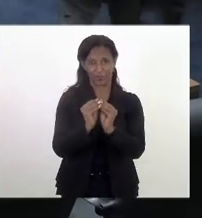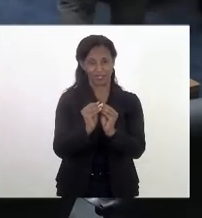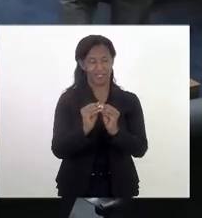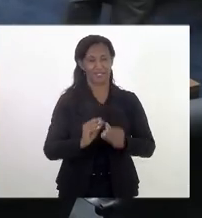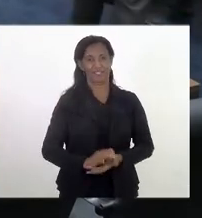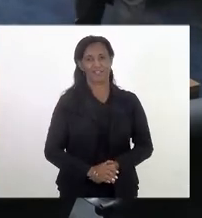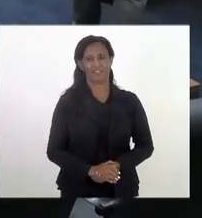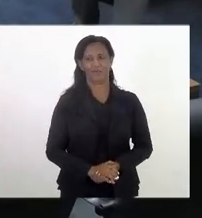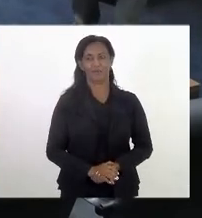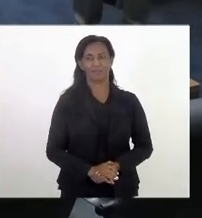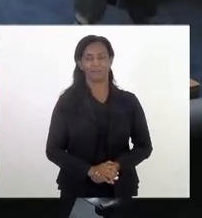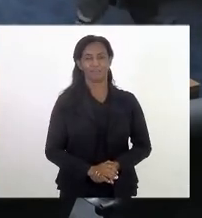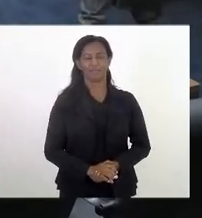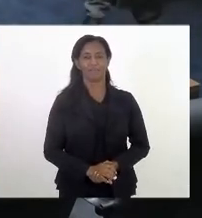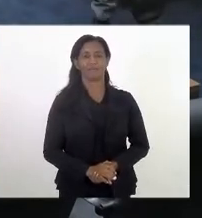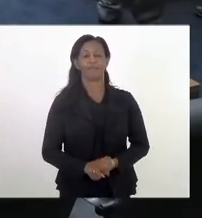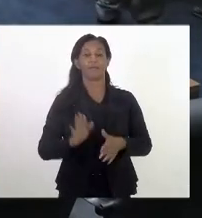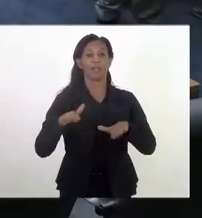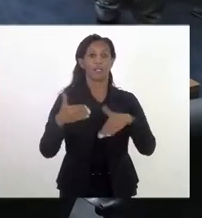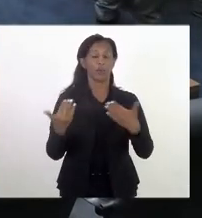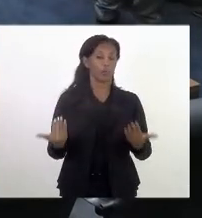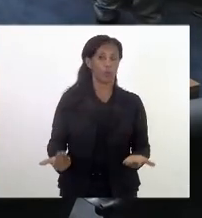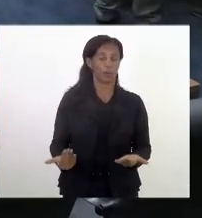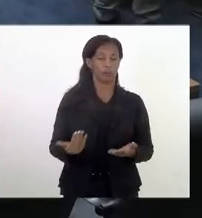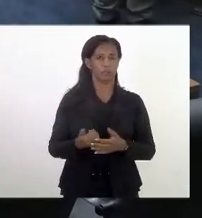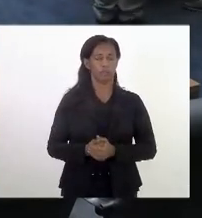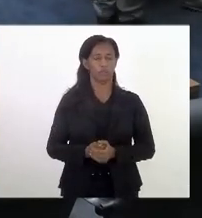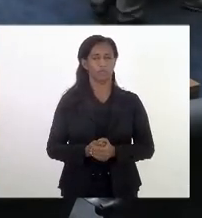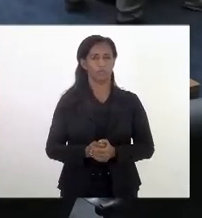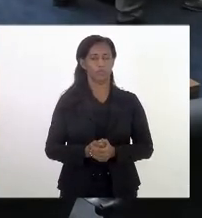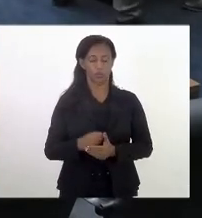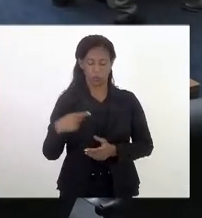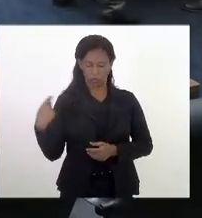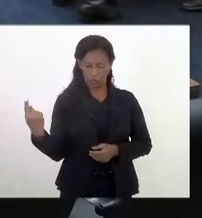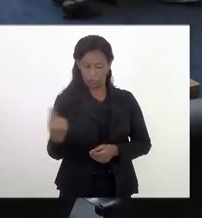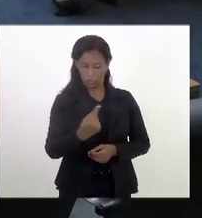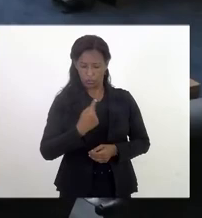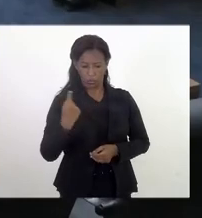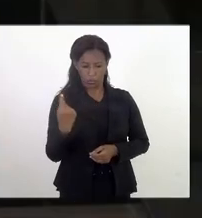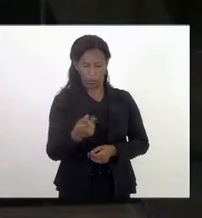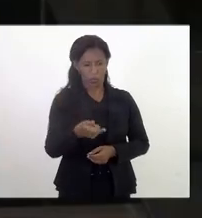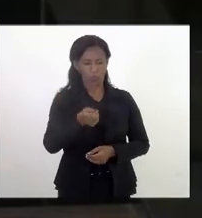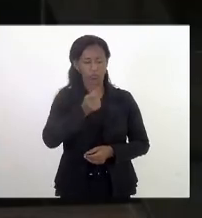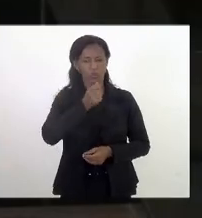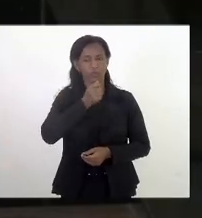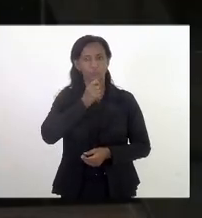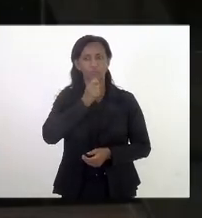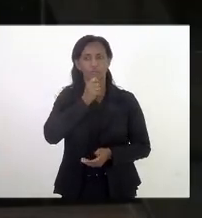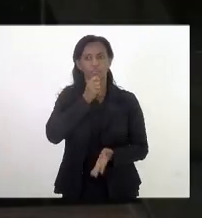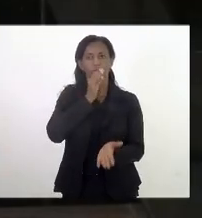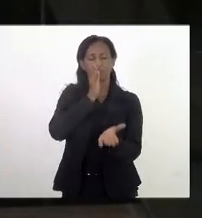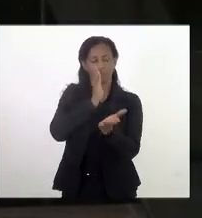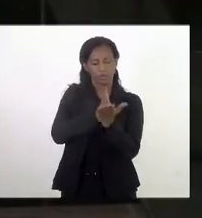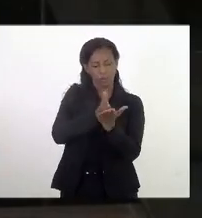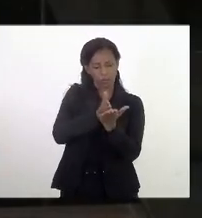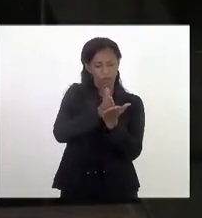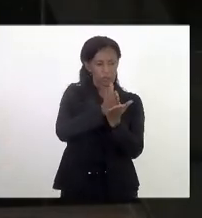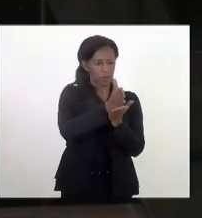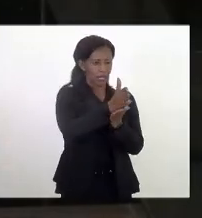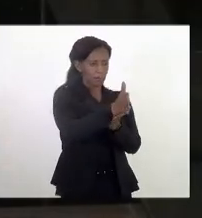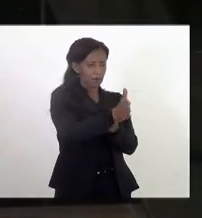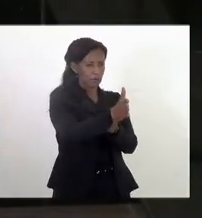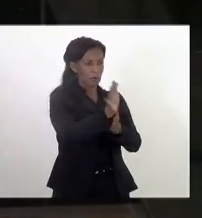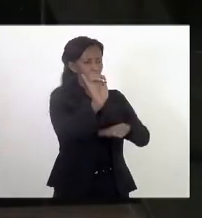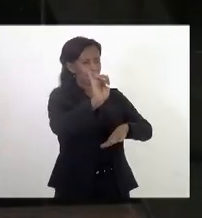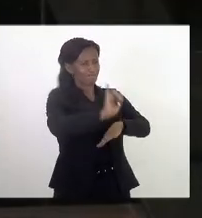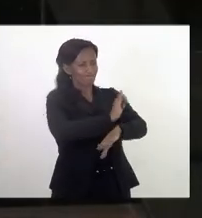concluindo, que enquanto nós não tivermos esse norte, esse planejamento